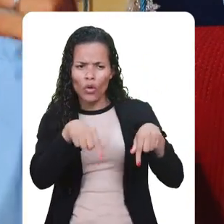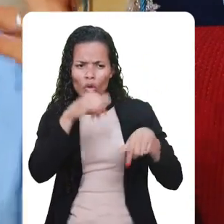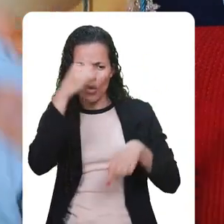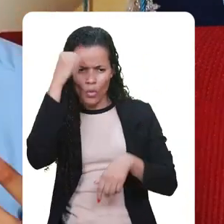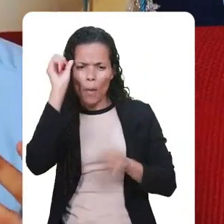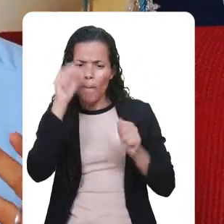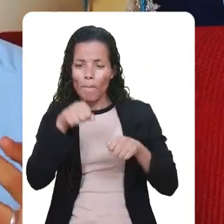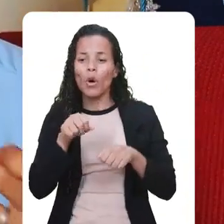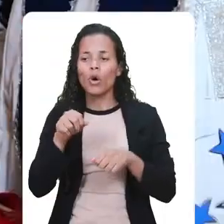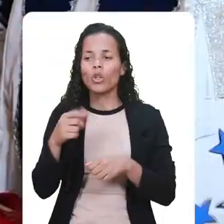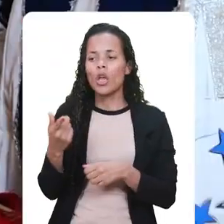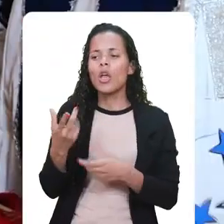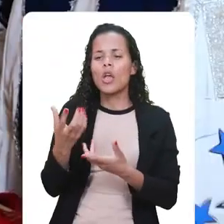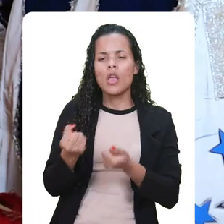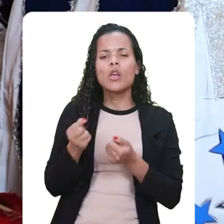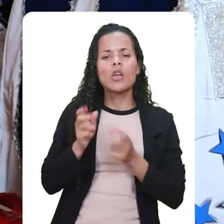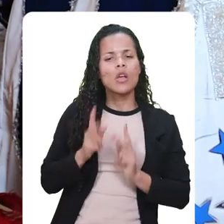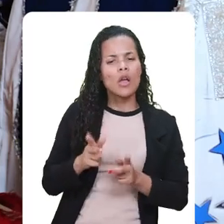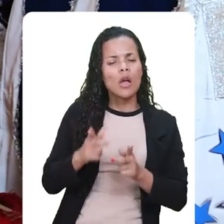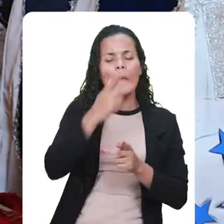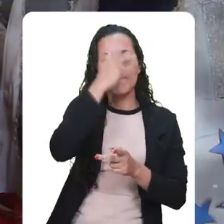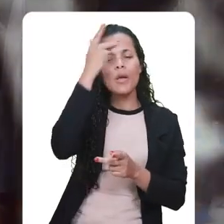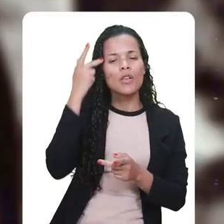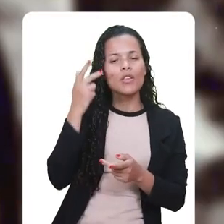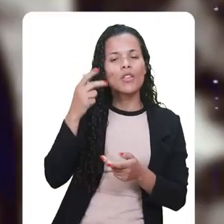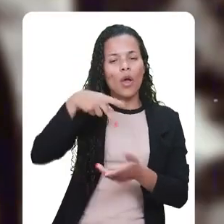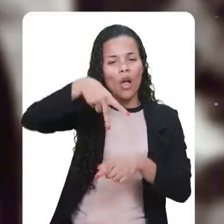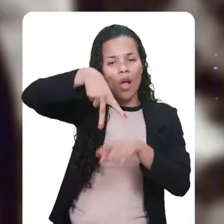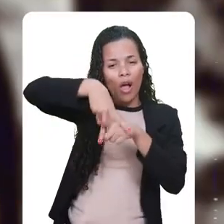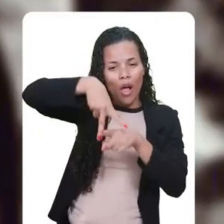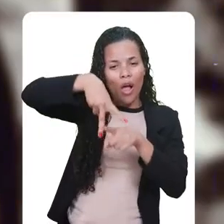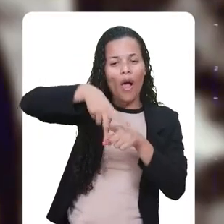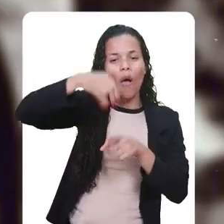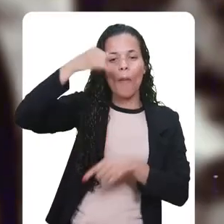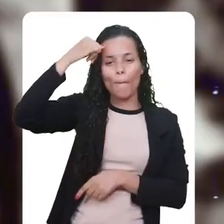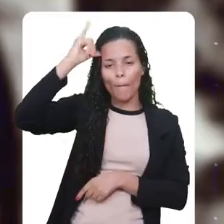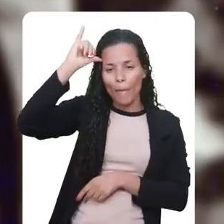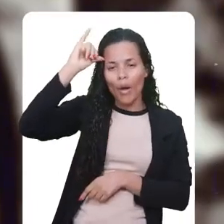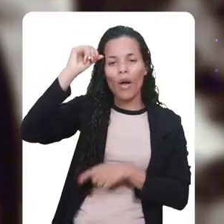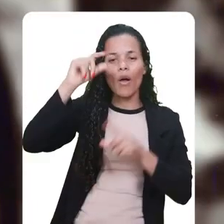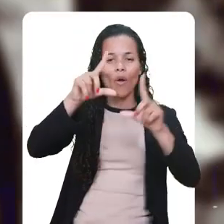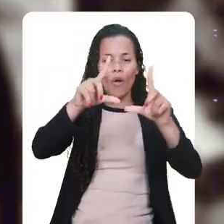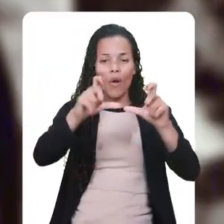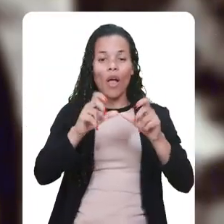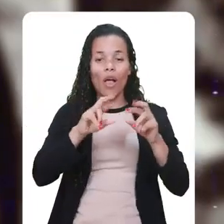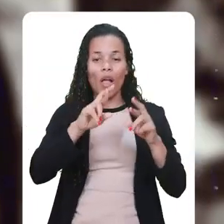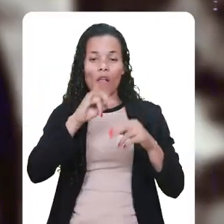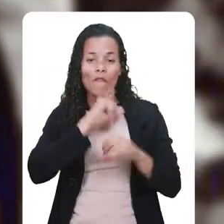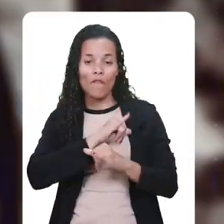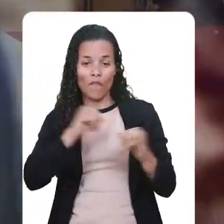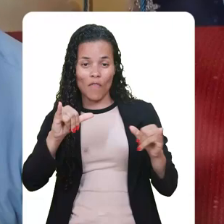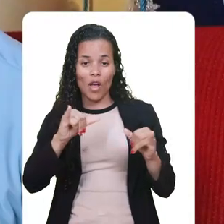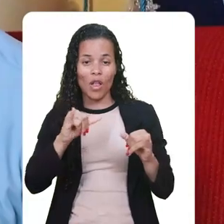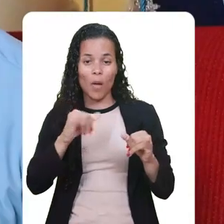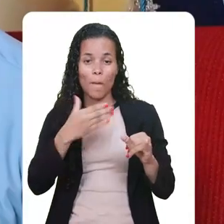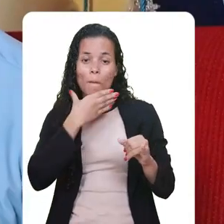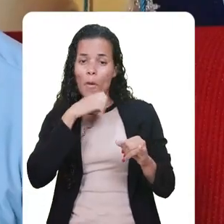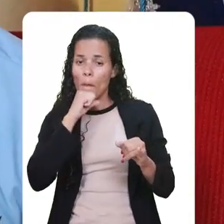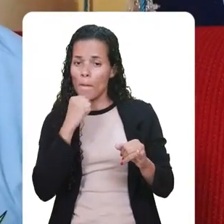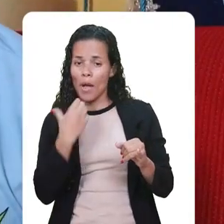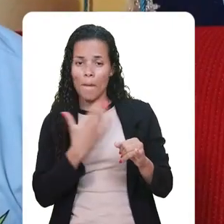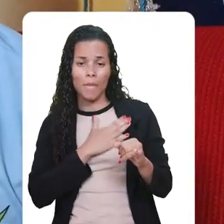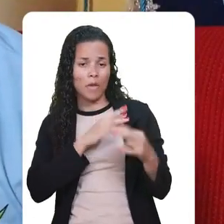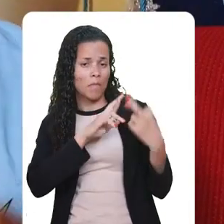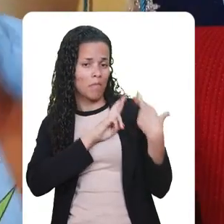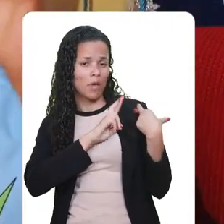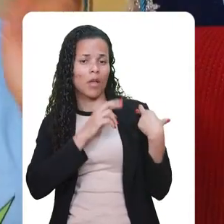foto em cima desse boi? Pode sim, porque sempre o pessoal gosta de colocar crianças em cima e tirar uma foto. Aí ele me relatou uma coisa, ele falou: